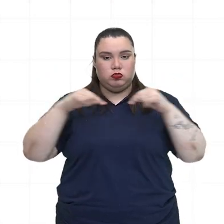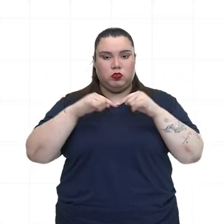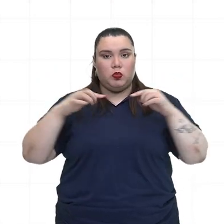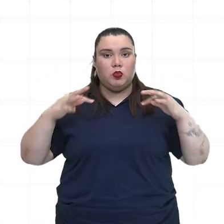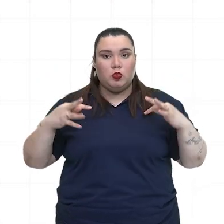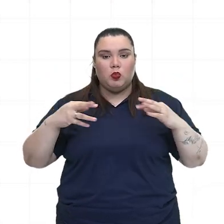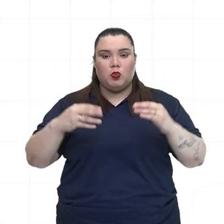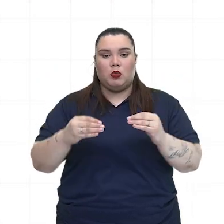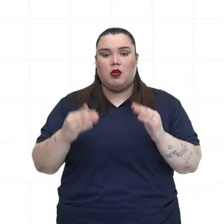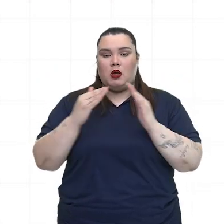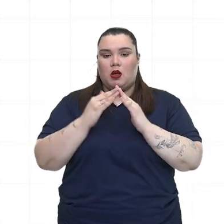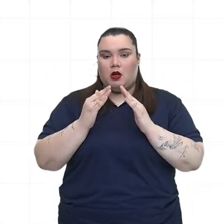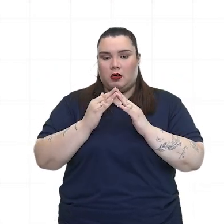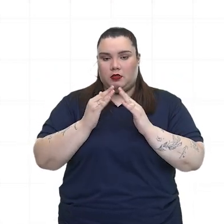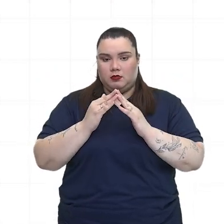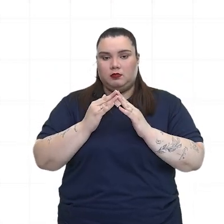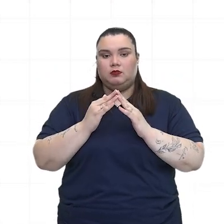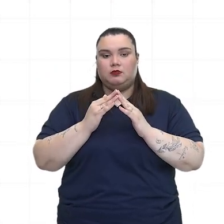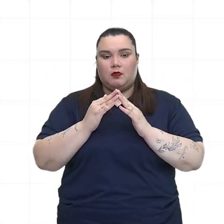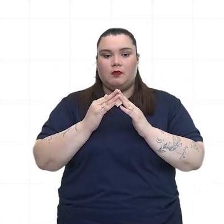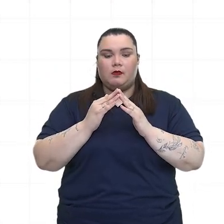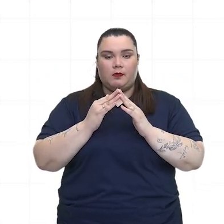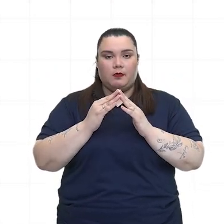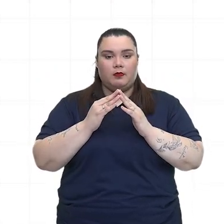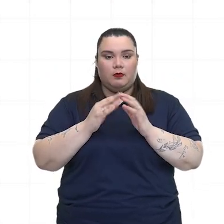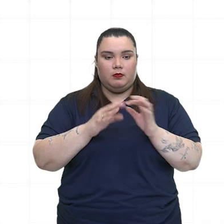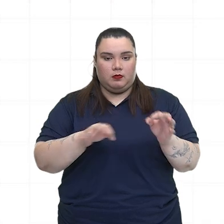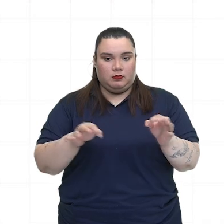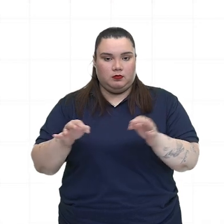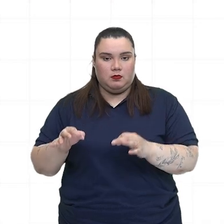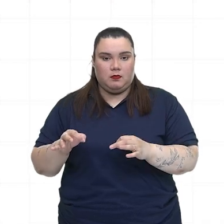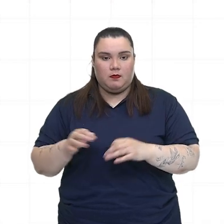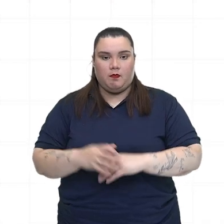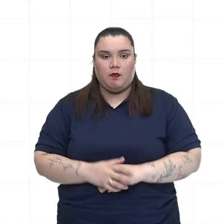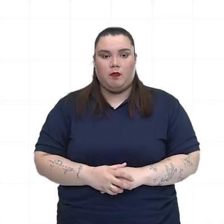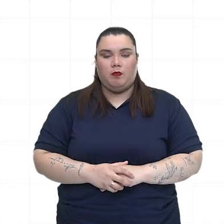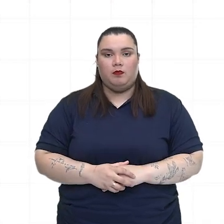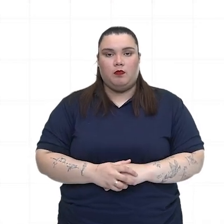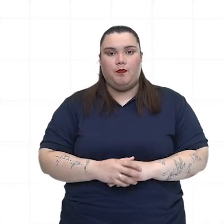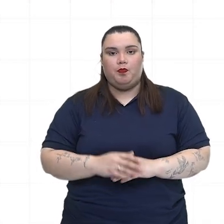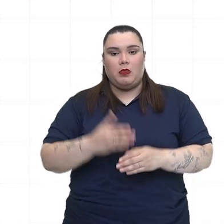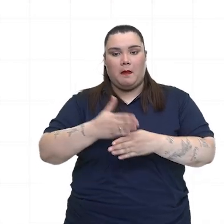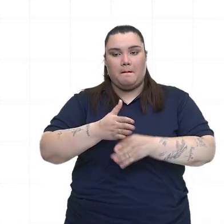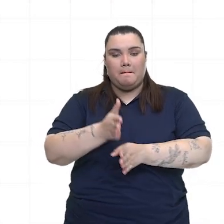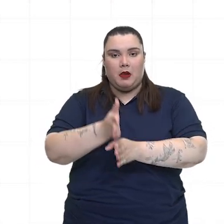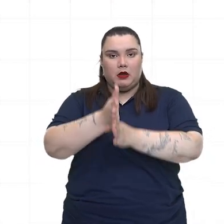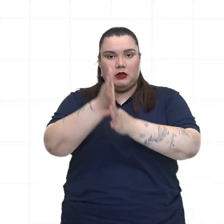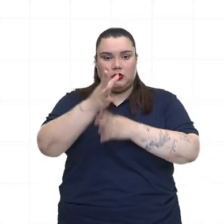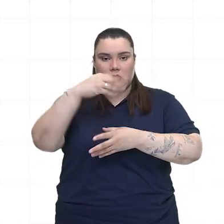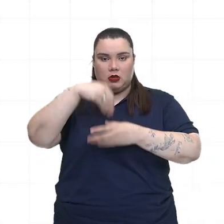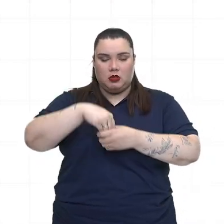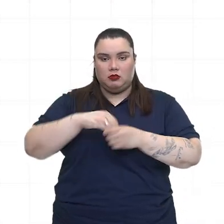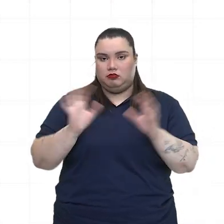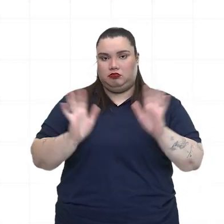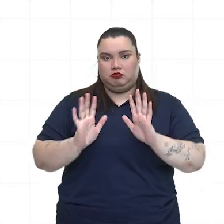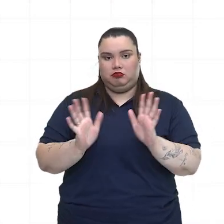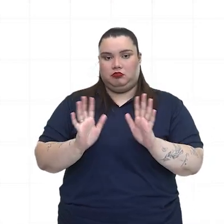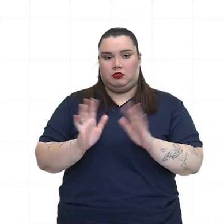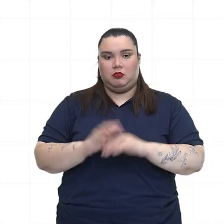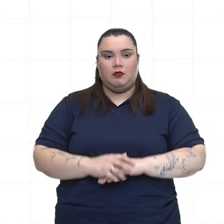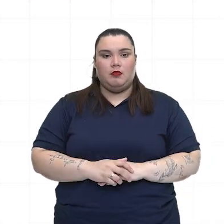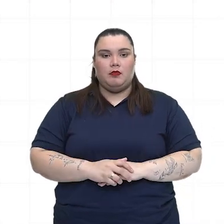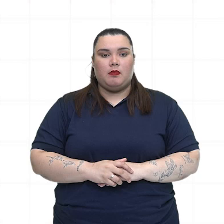compõem aqui os cômodos dessa casa. Essas paredes internas aqui a gente, por enquanto, não vai levar em